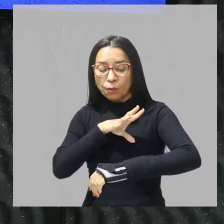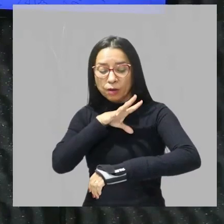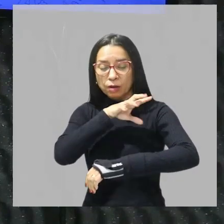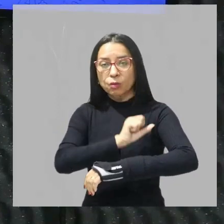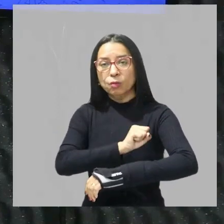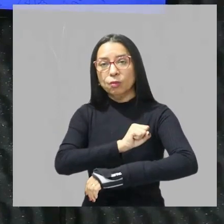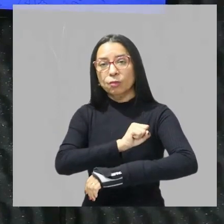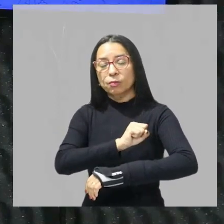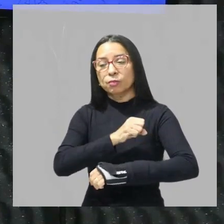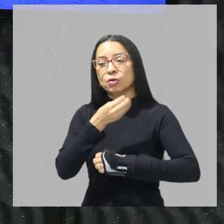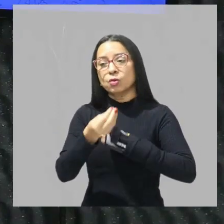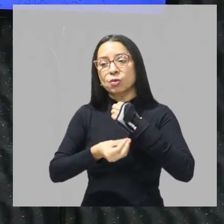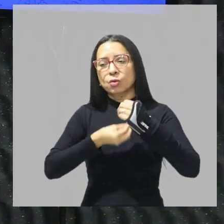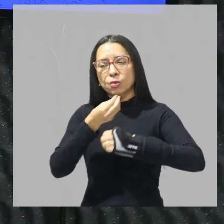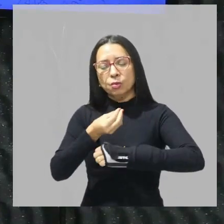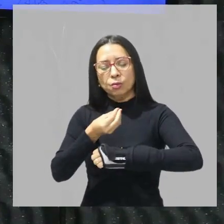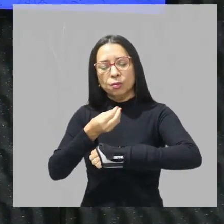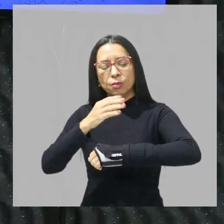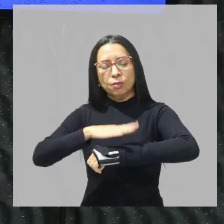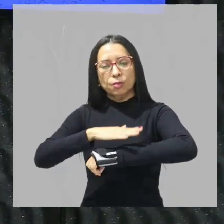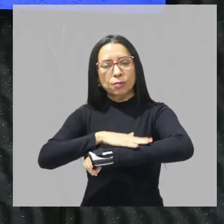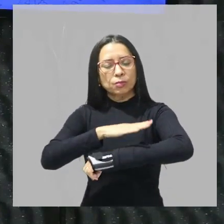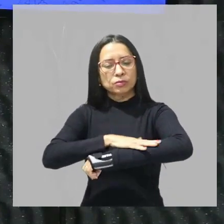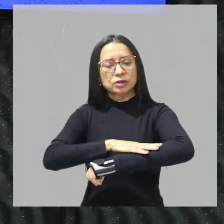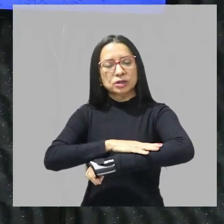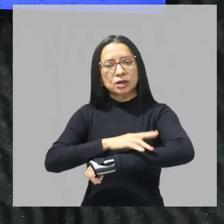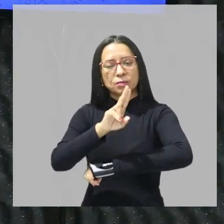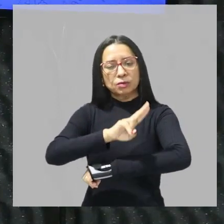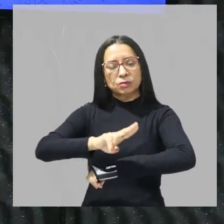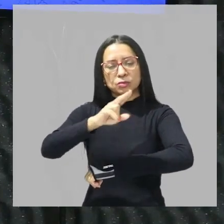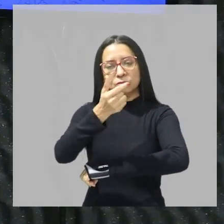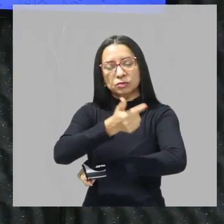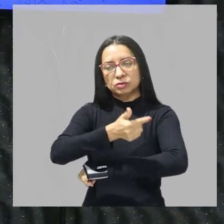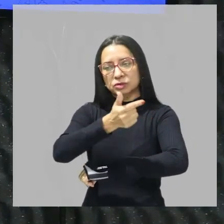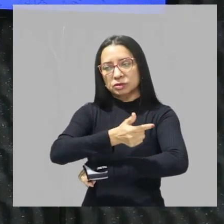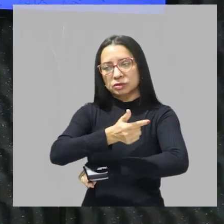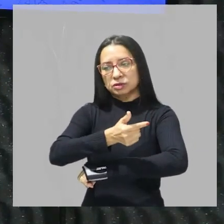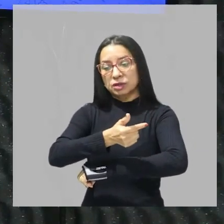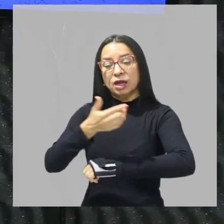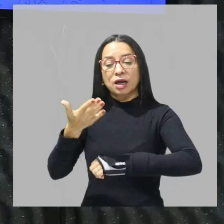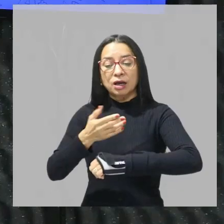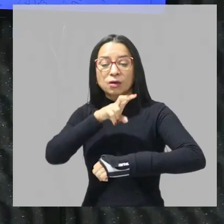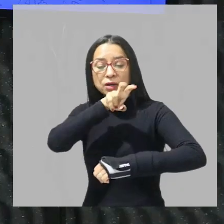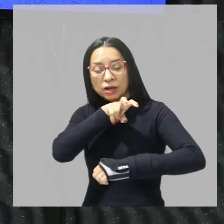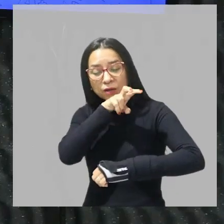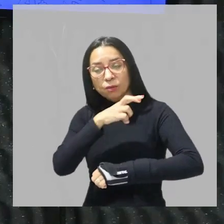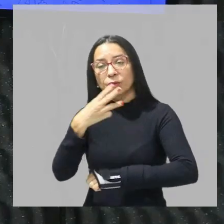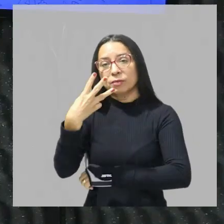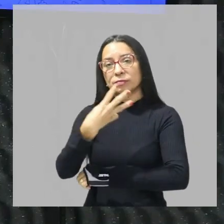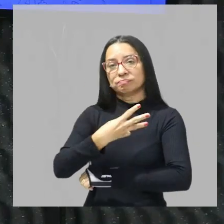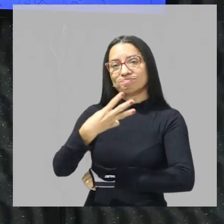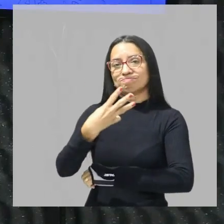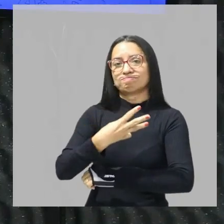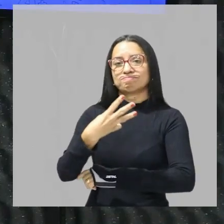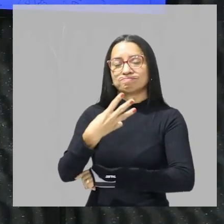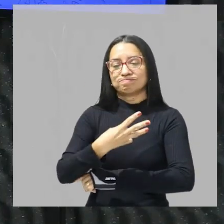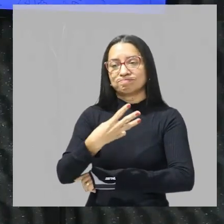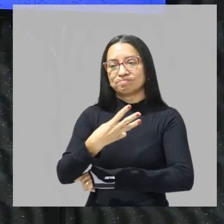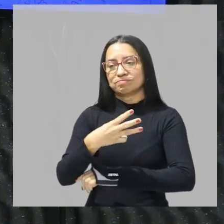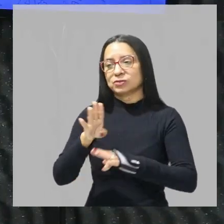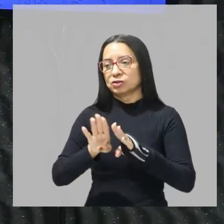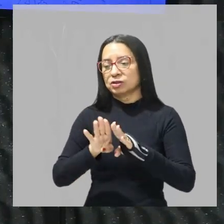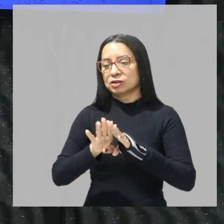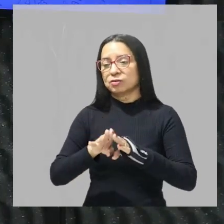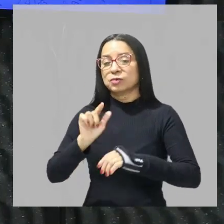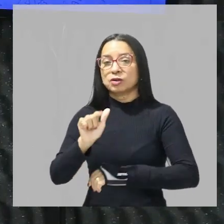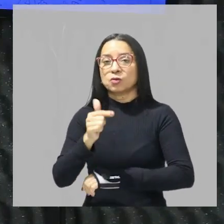era consumidor secundário, ele vai servir de alimento para o consumidor terciário, tá certo? E também,